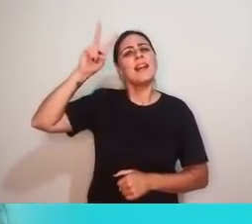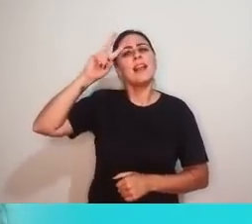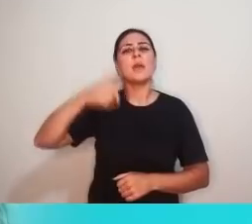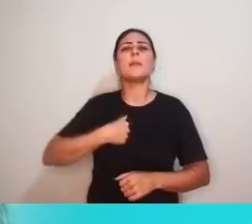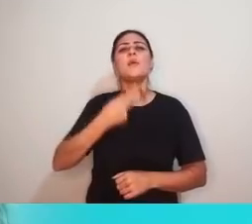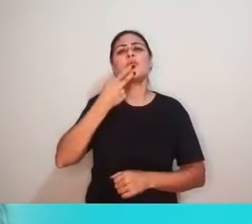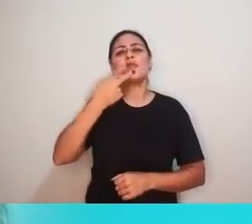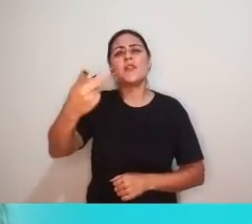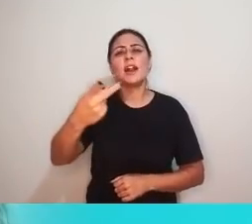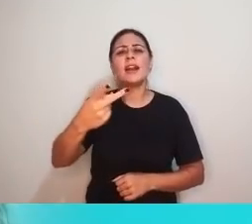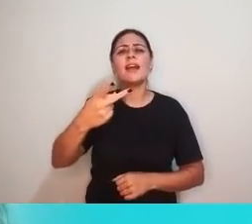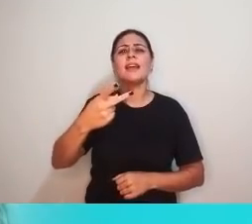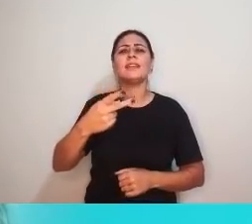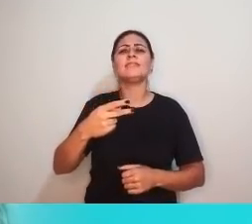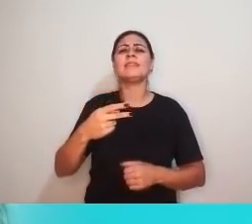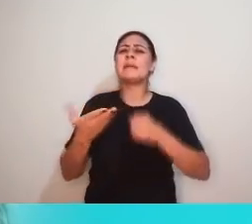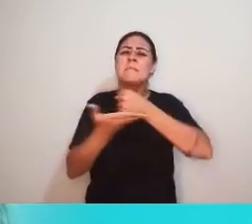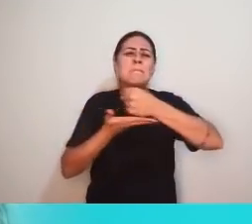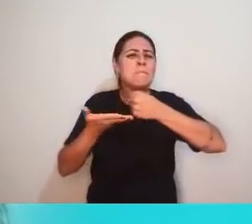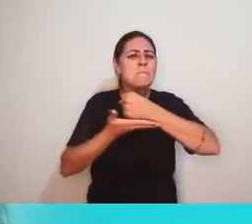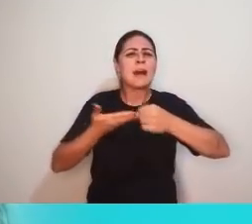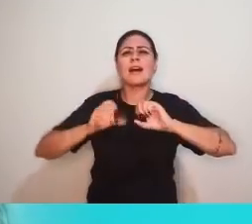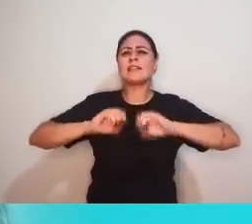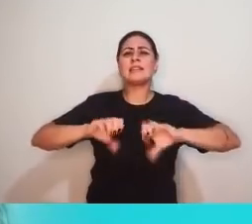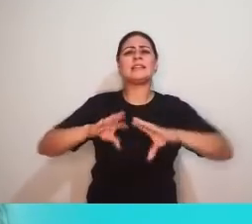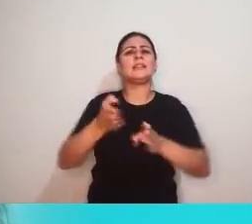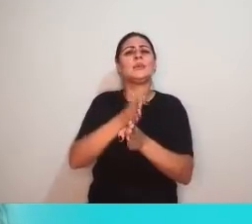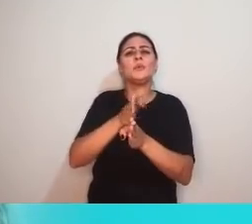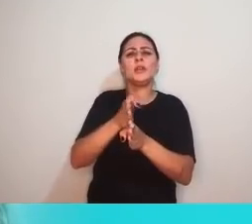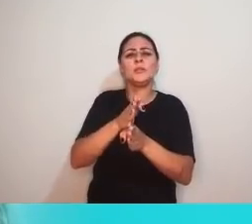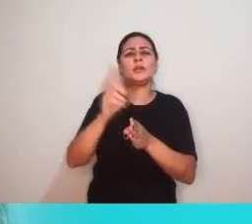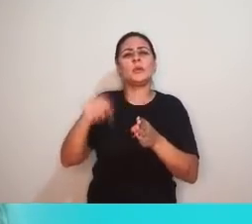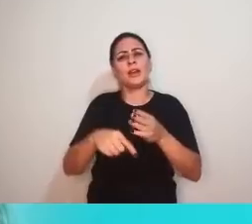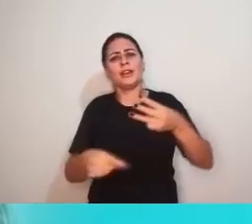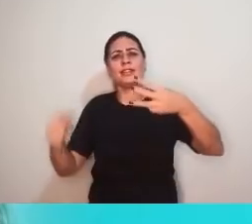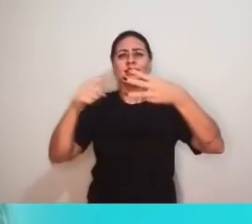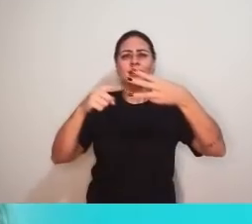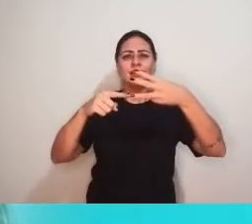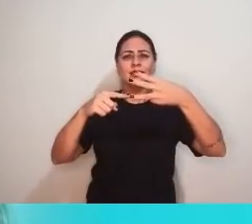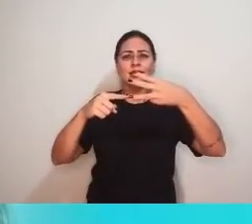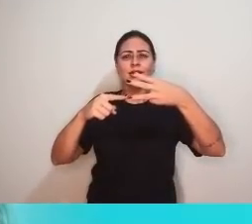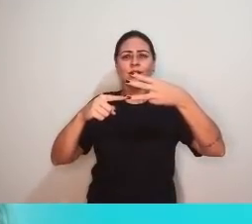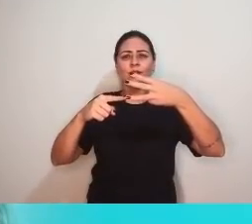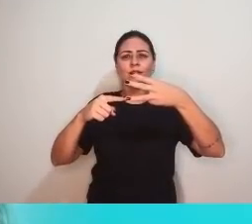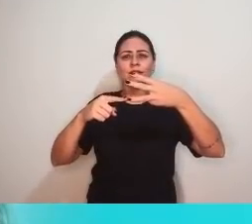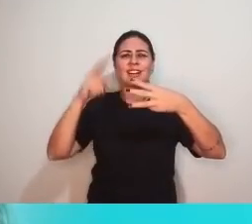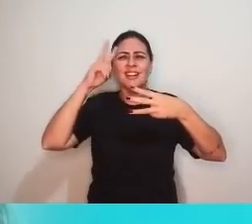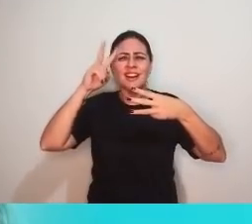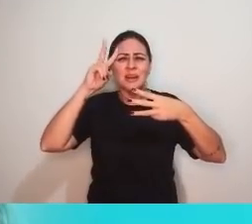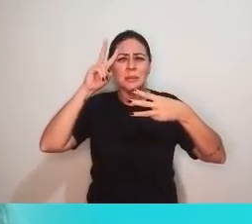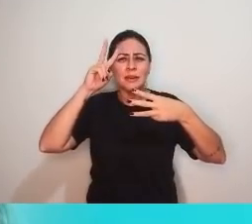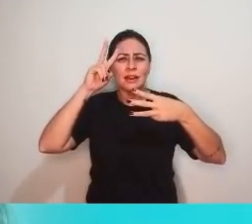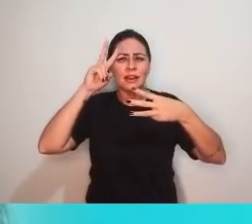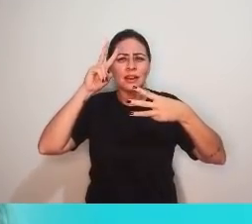Tá? Lembra que eu falei que um dos pilares importantes do ensino híbrido, que é aquele terceiro pilar, vou voltar lá para lembrar para